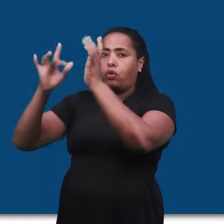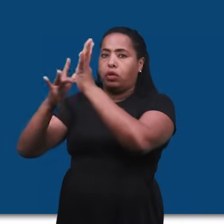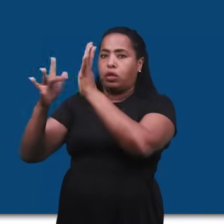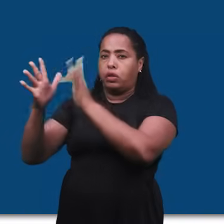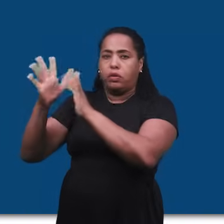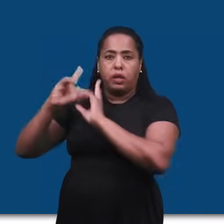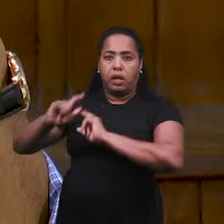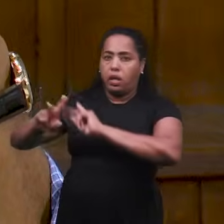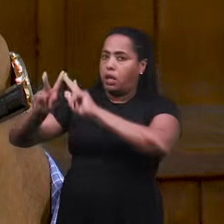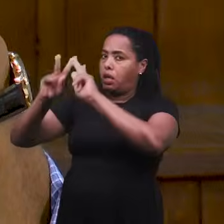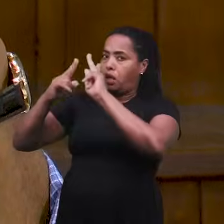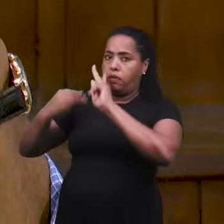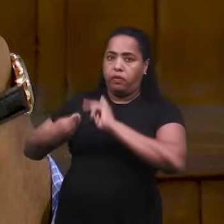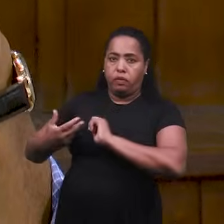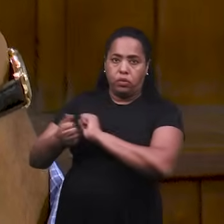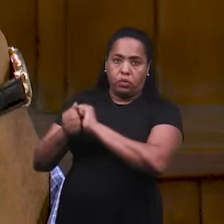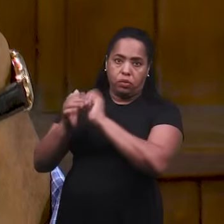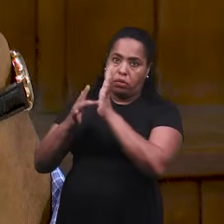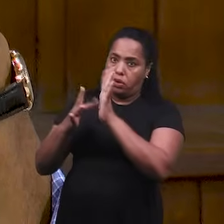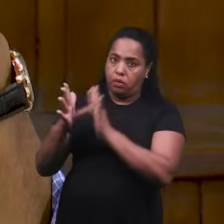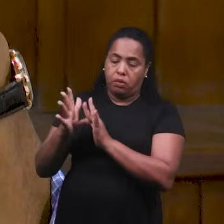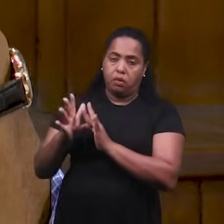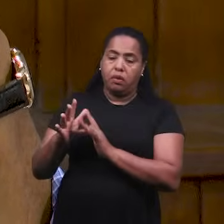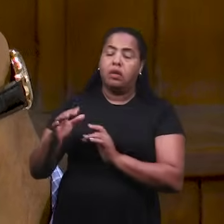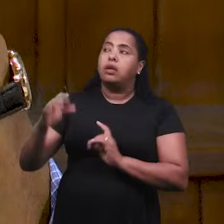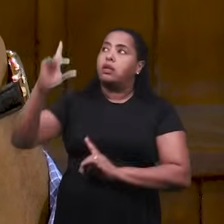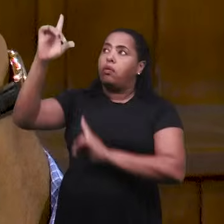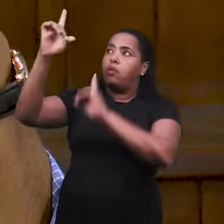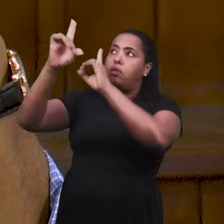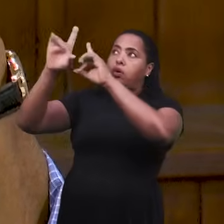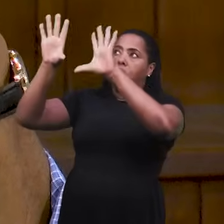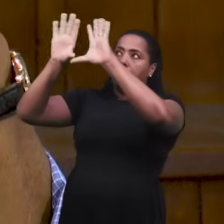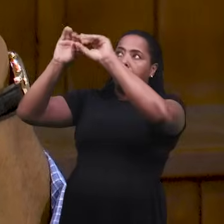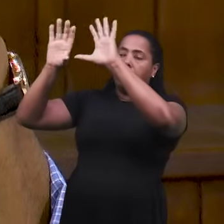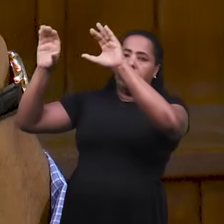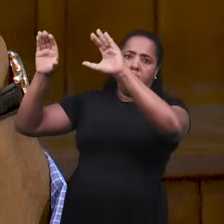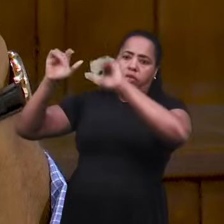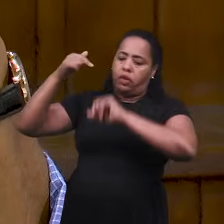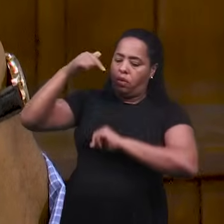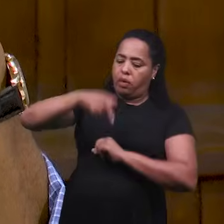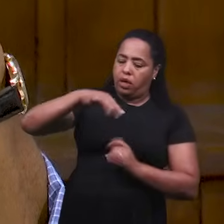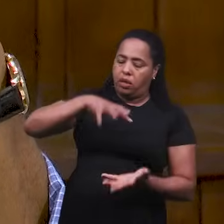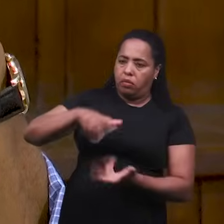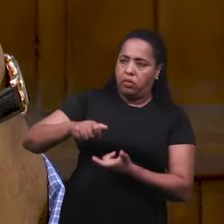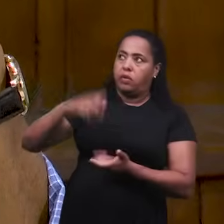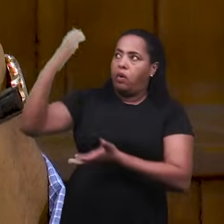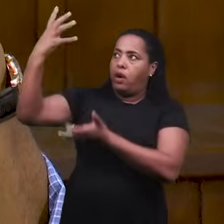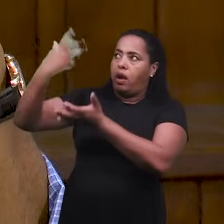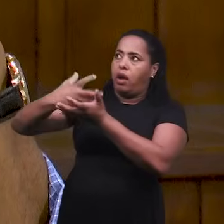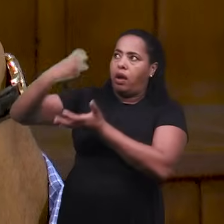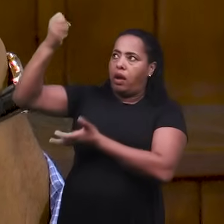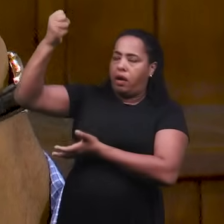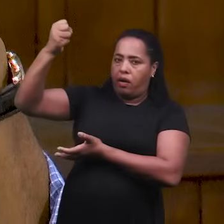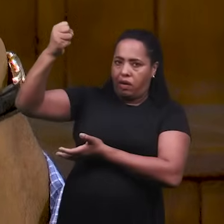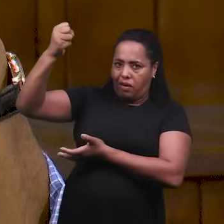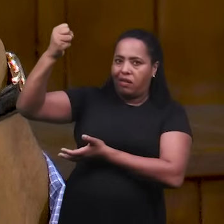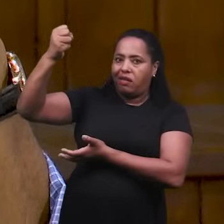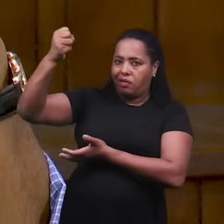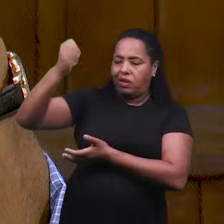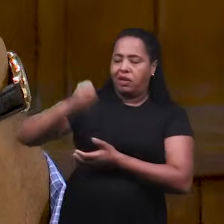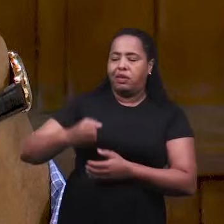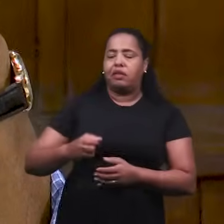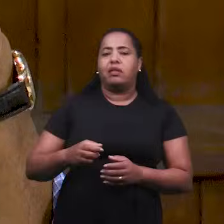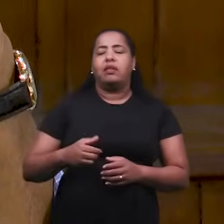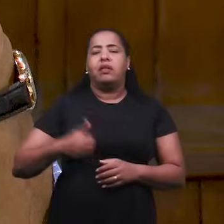com o Senhor. Então, o encontro é nas nuvens, é na terra. Então, é o chamado arrebatamento de 1 Tessalonicenses